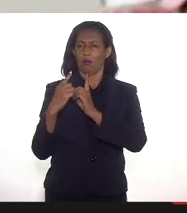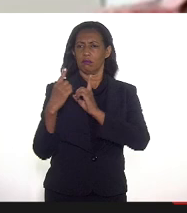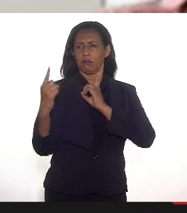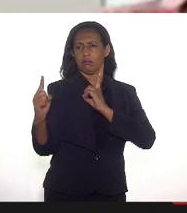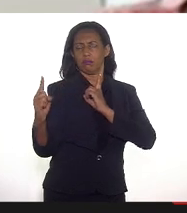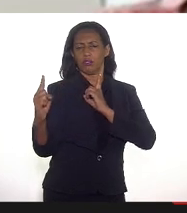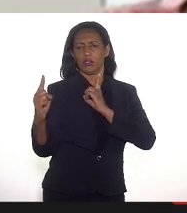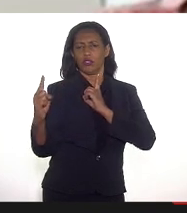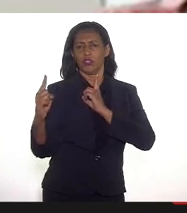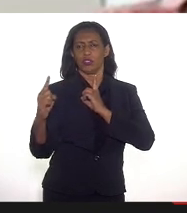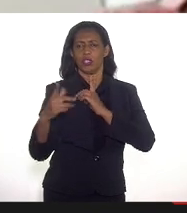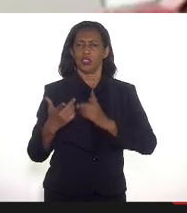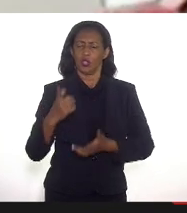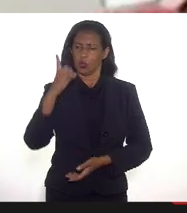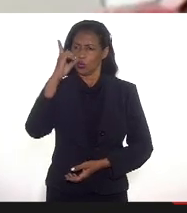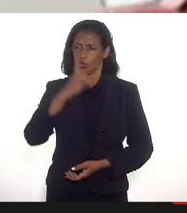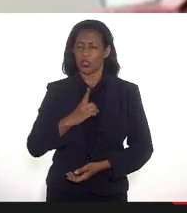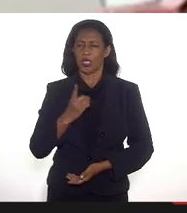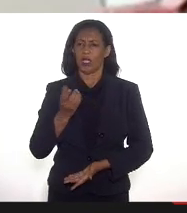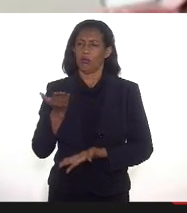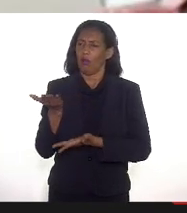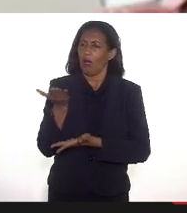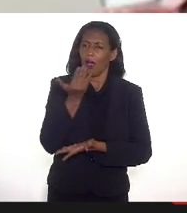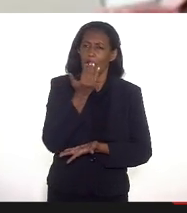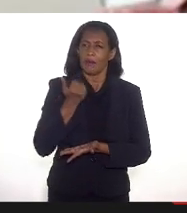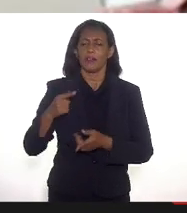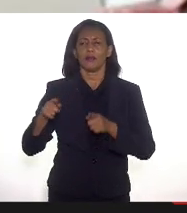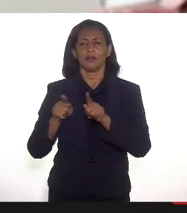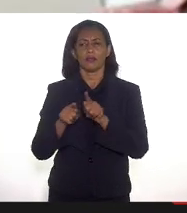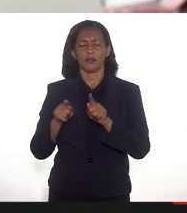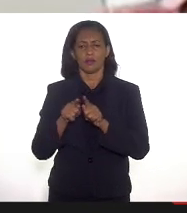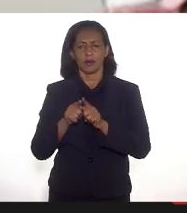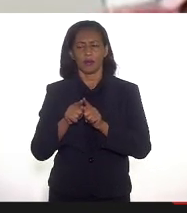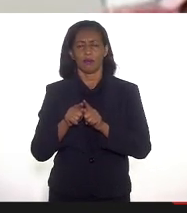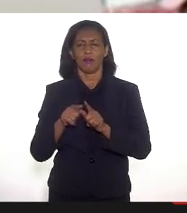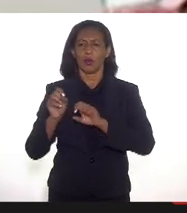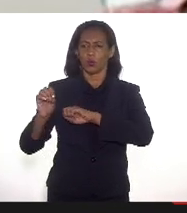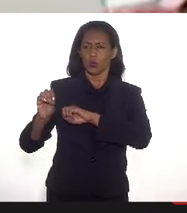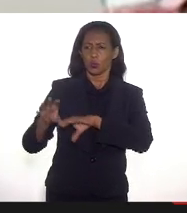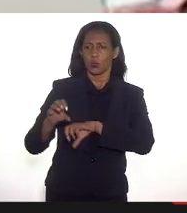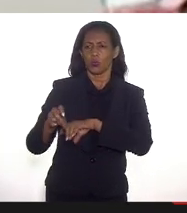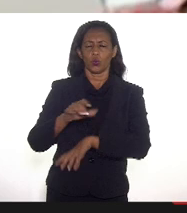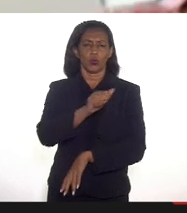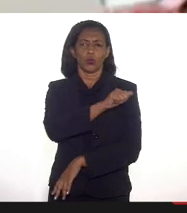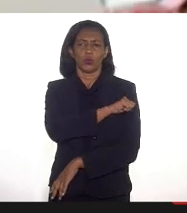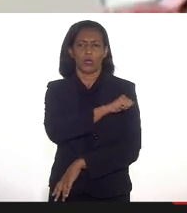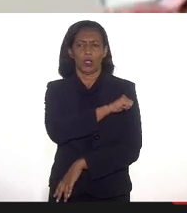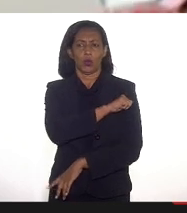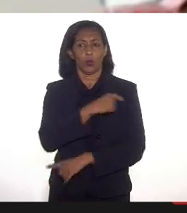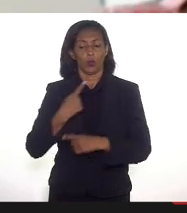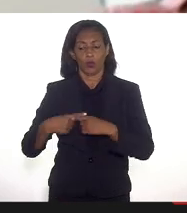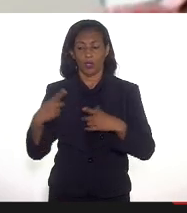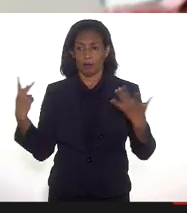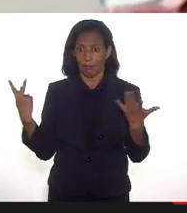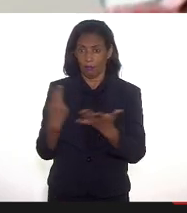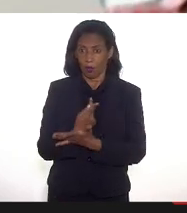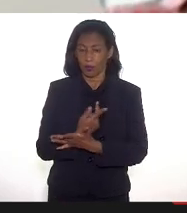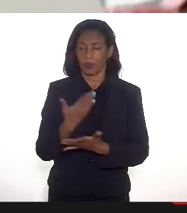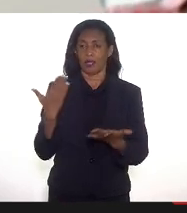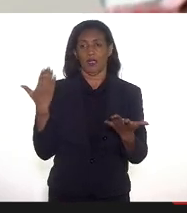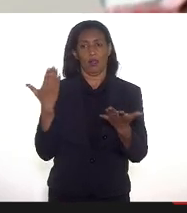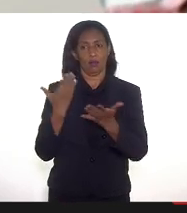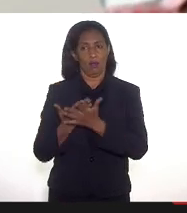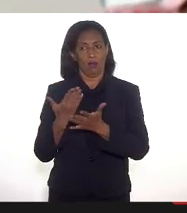contexto, a garantia do direito à alimentação dos estudantes, uma vez que o ano letivo está em andamento, e se planeje, se